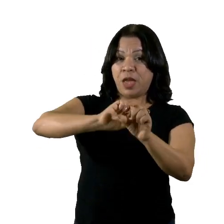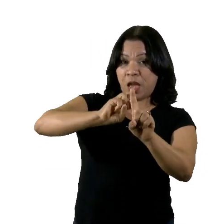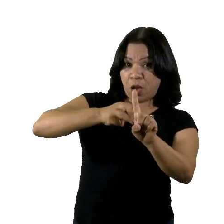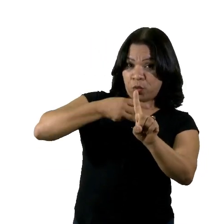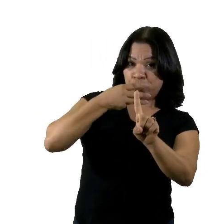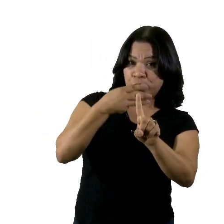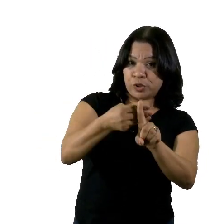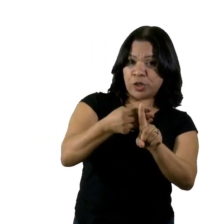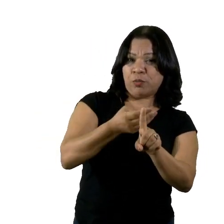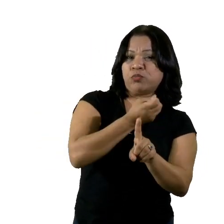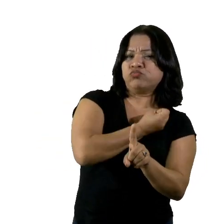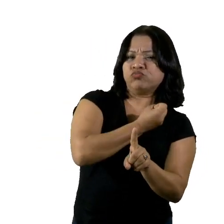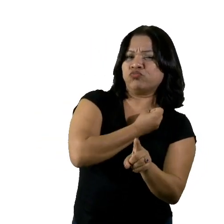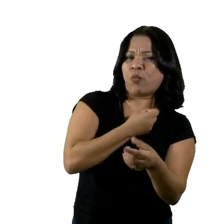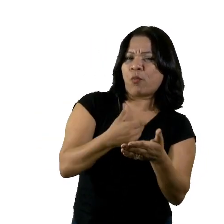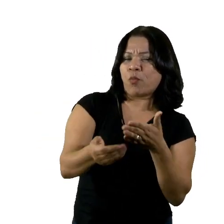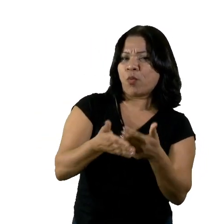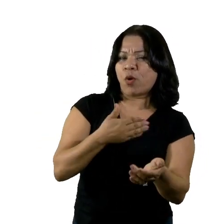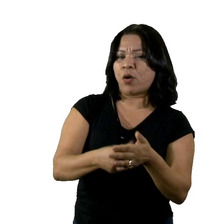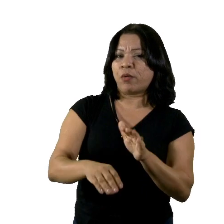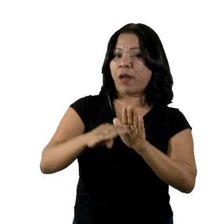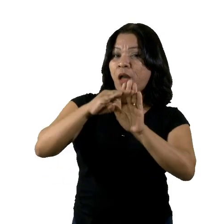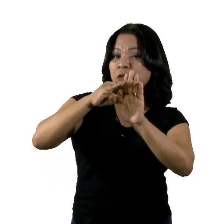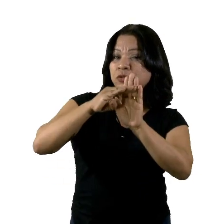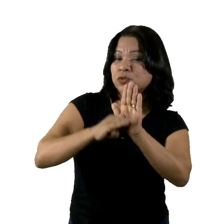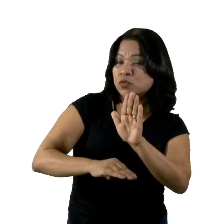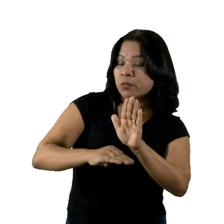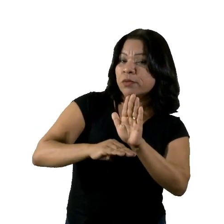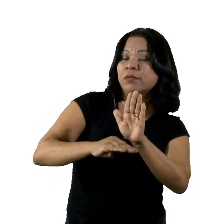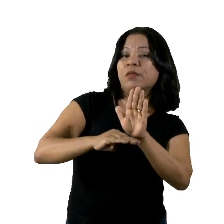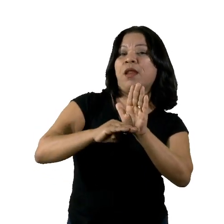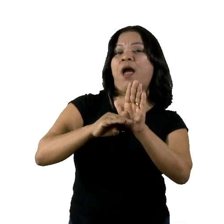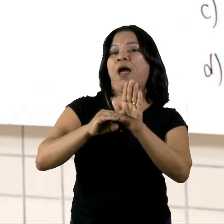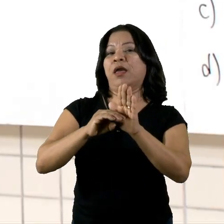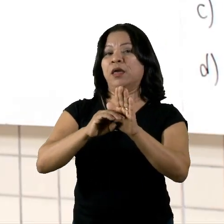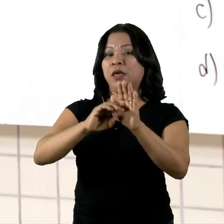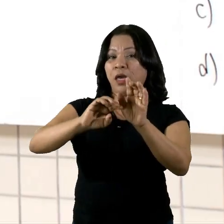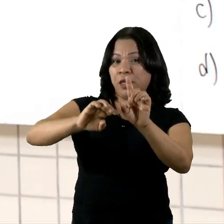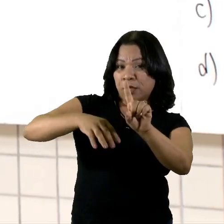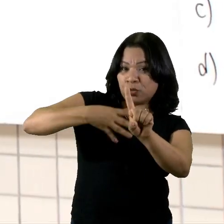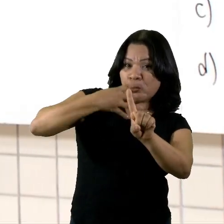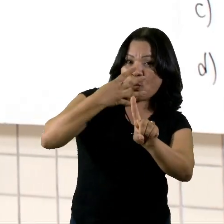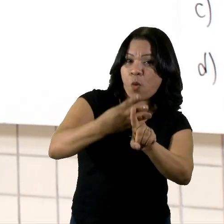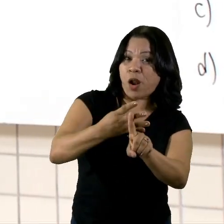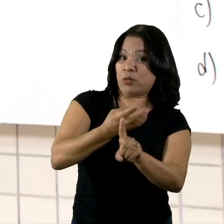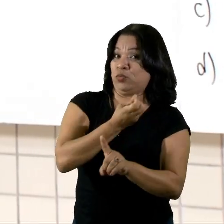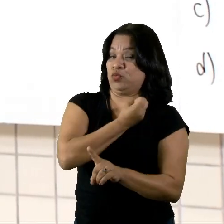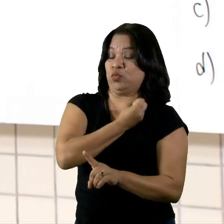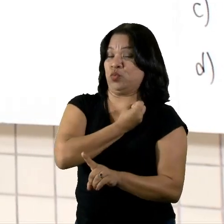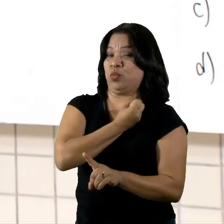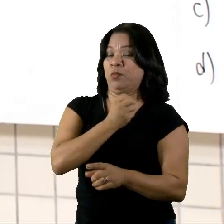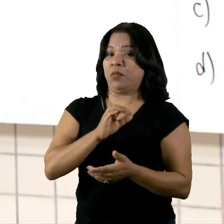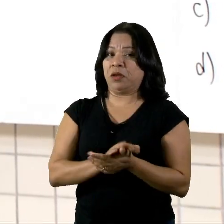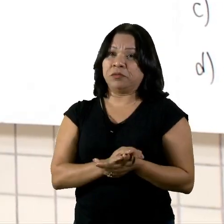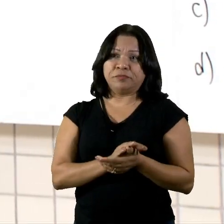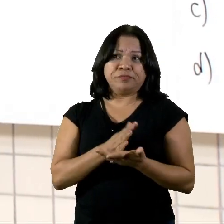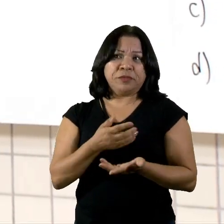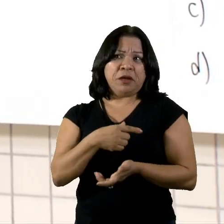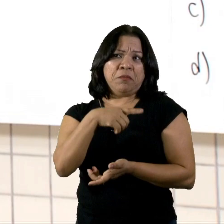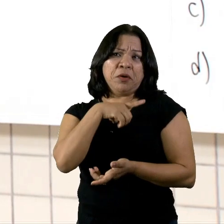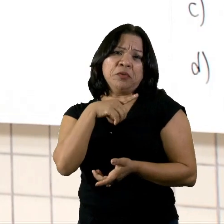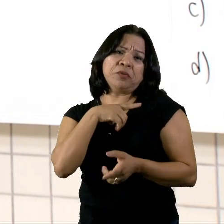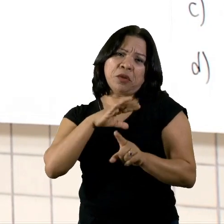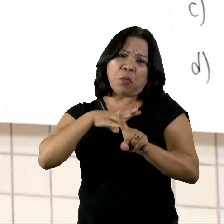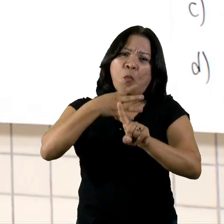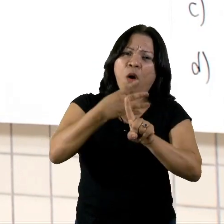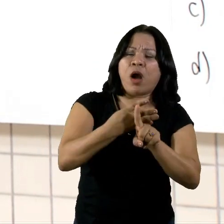número qualquer subtraído do quádruplo do número. Então, assim, eu tenho o quádruplo de um número que eu não sei qual é, eu vou